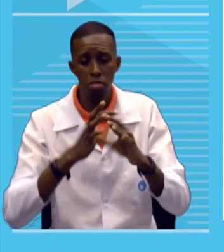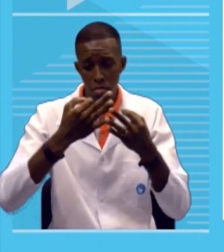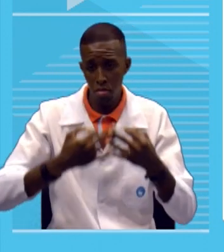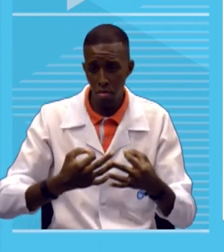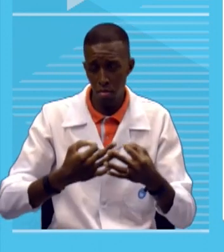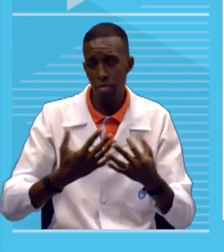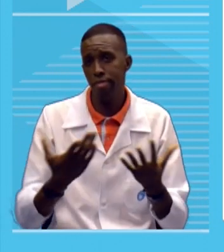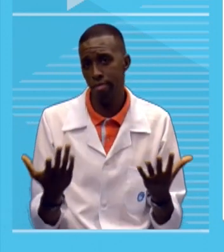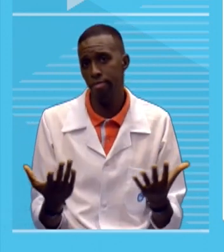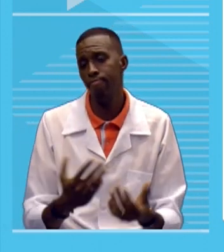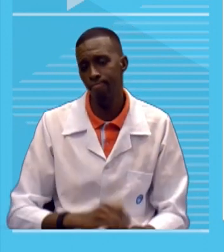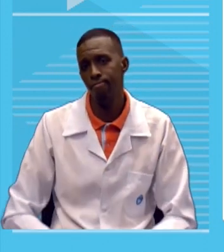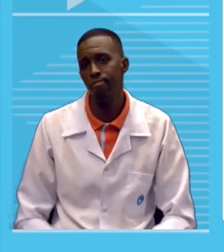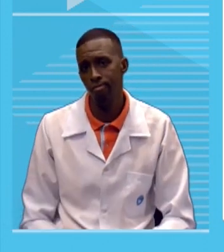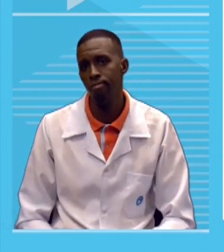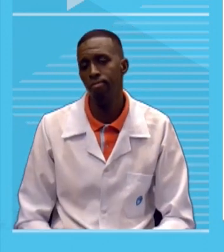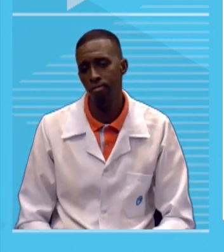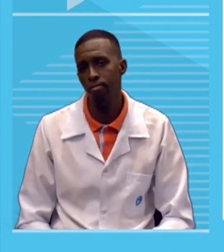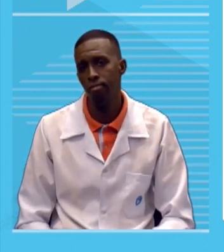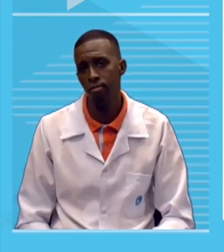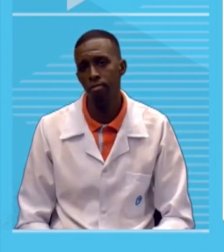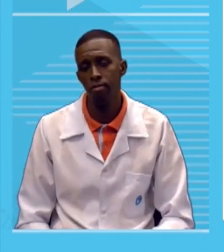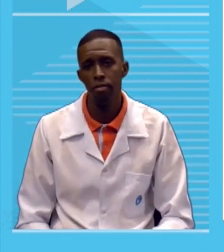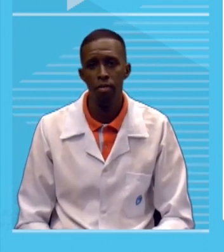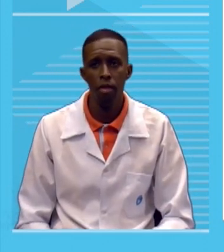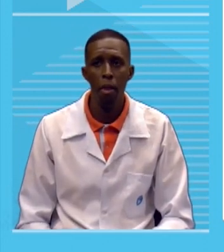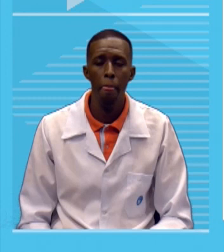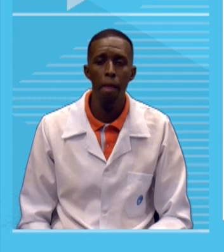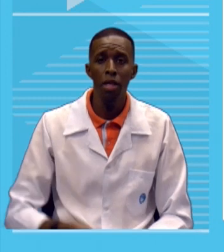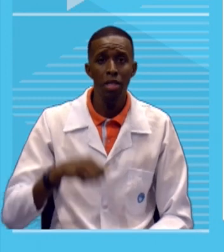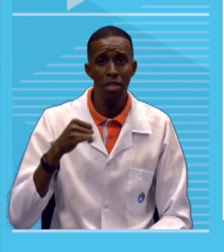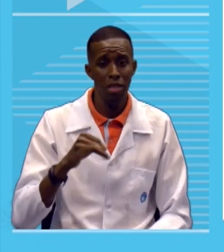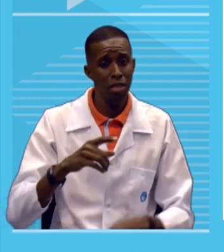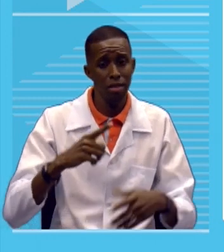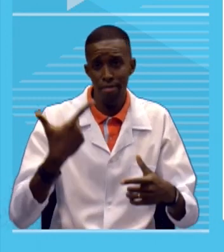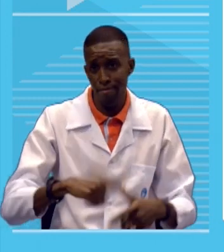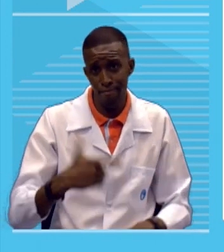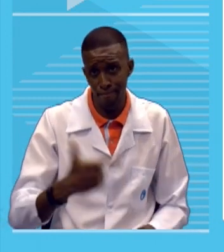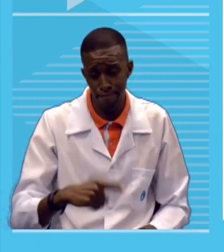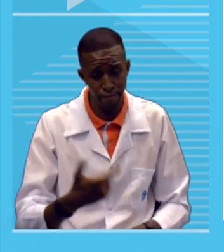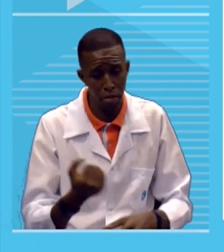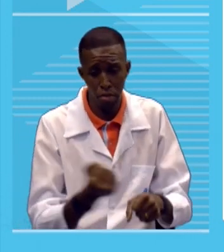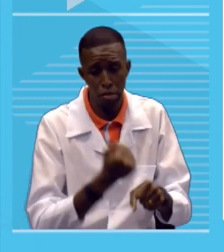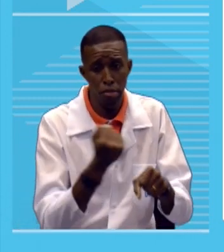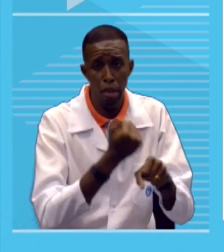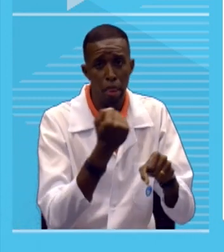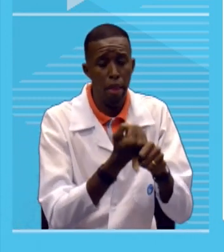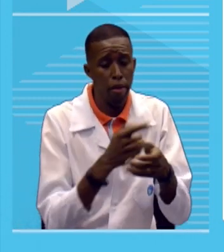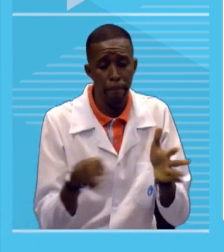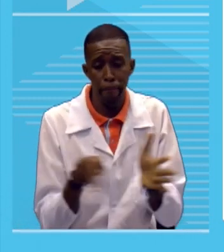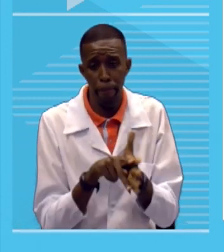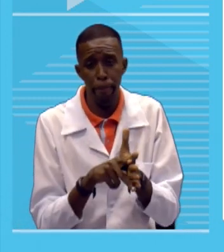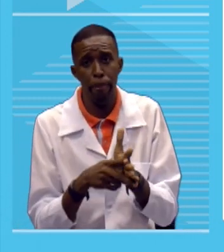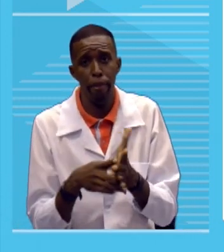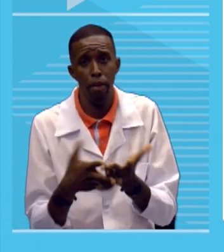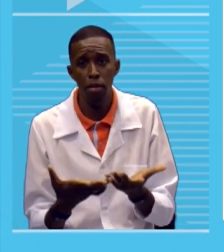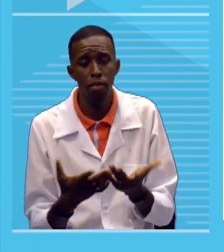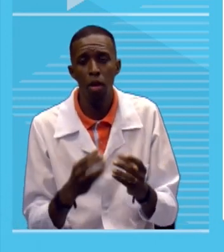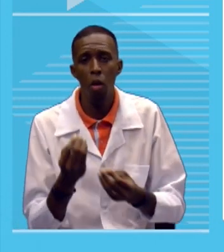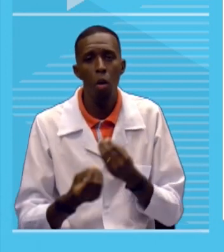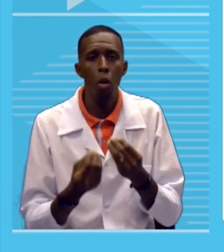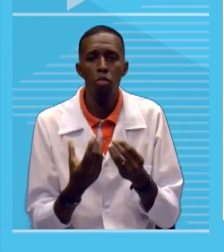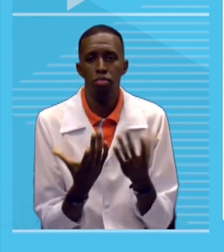ela não para de receber, é claro que isso se gera um impacto. O outro ponto é a acentuação das